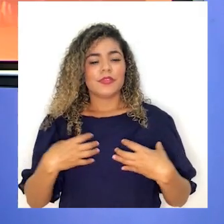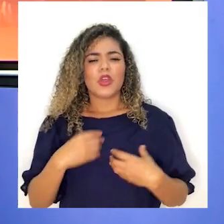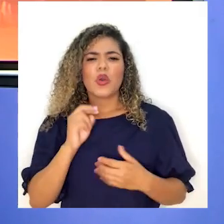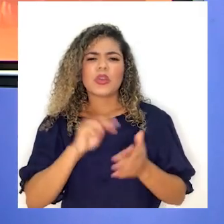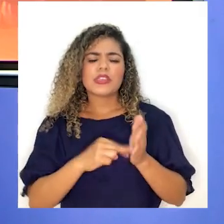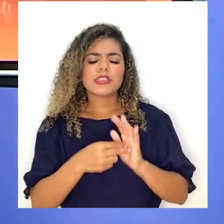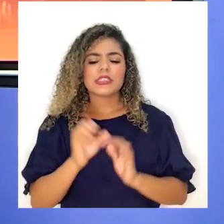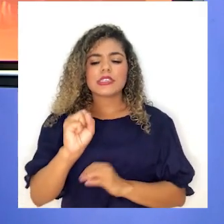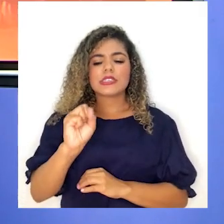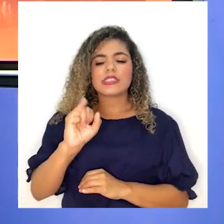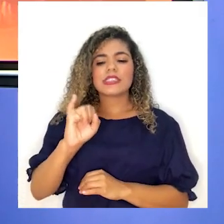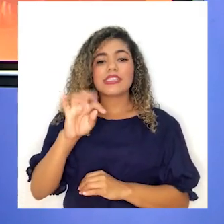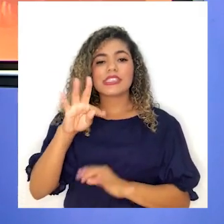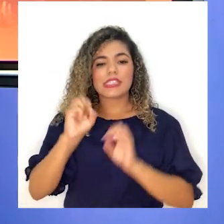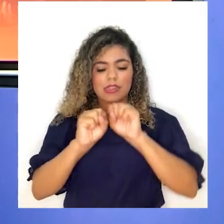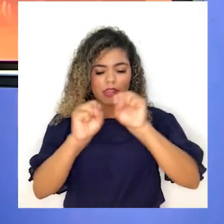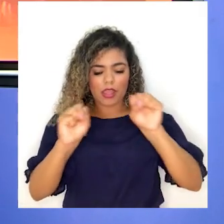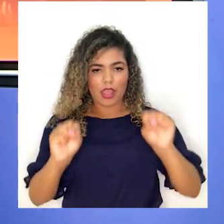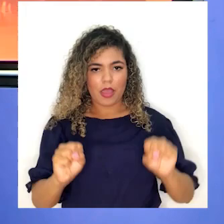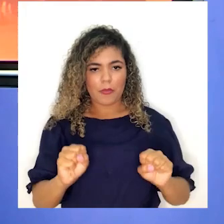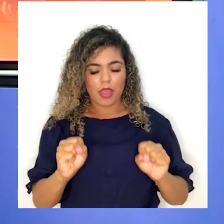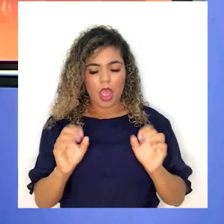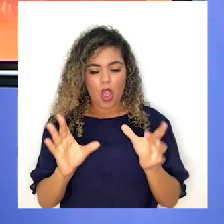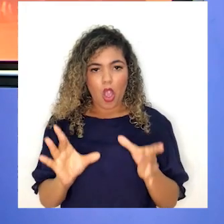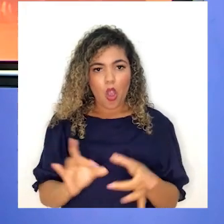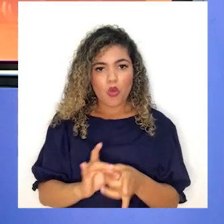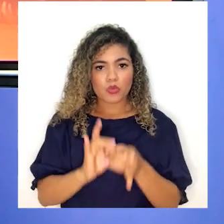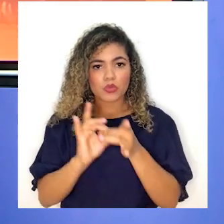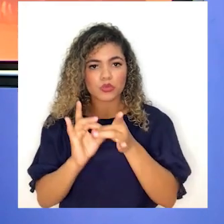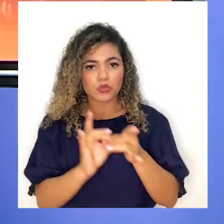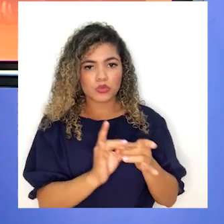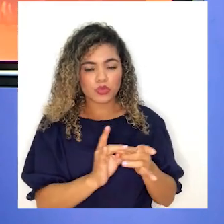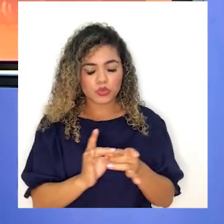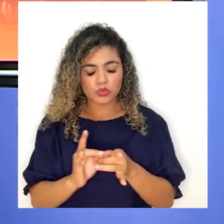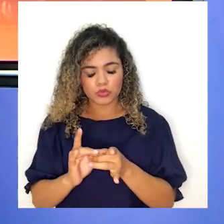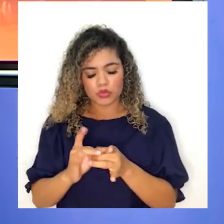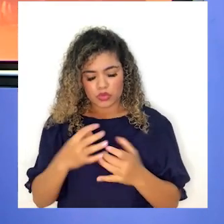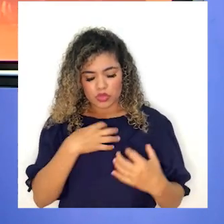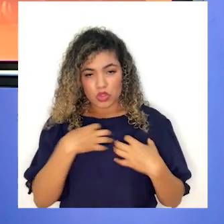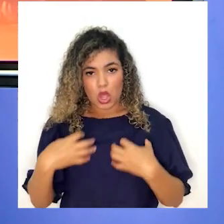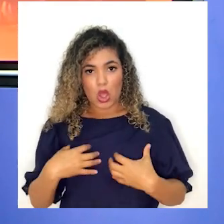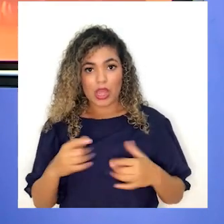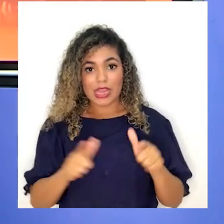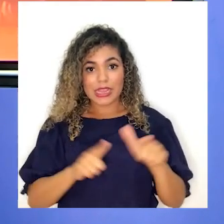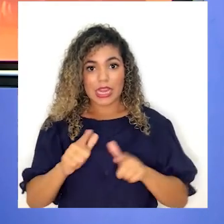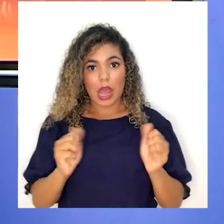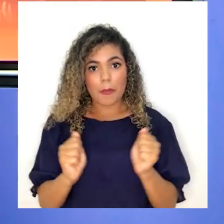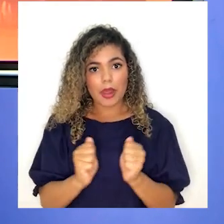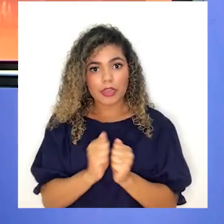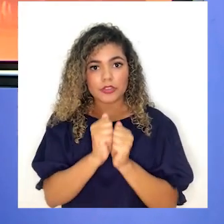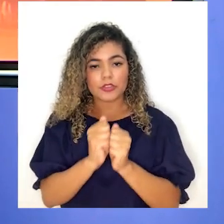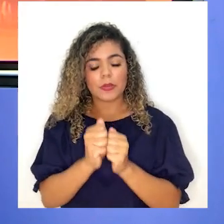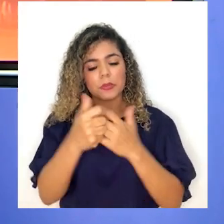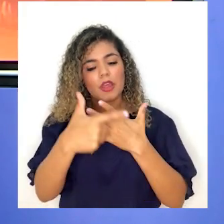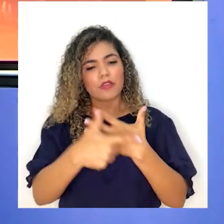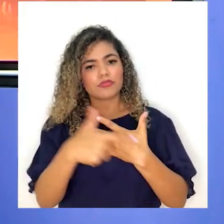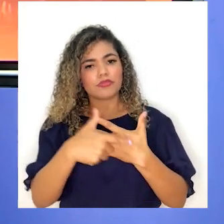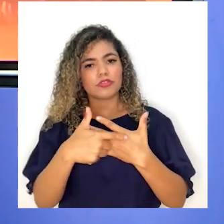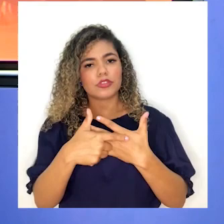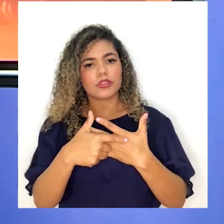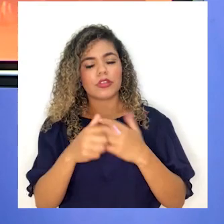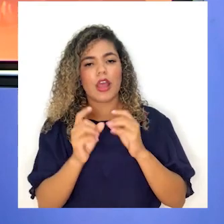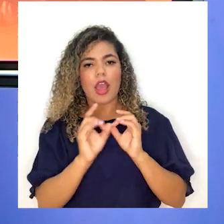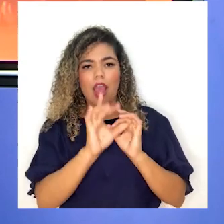um conjunto de órgãos que trabalham para que haja o funcionamento de determinado